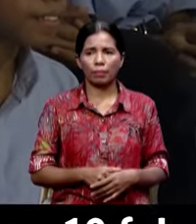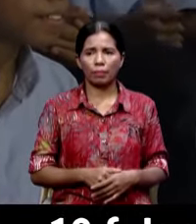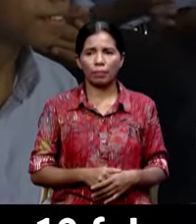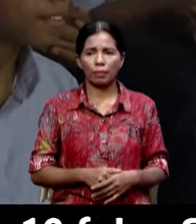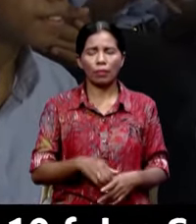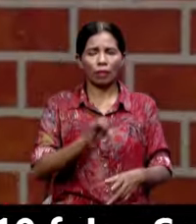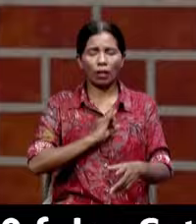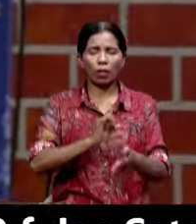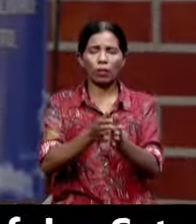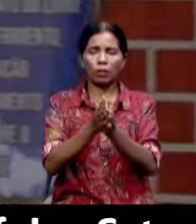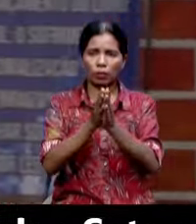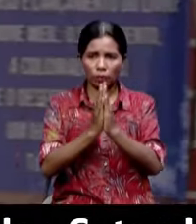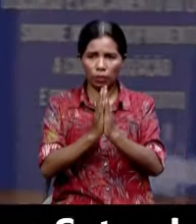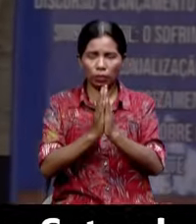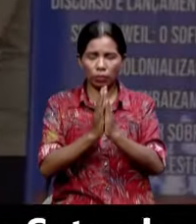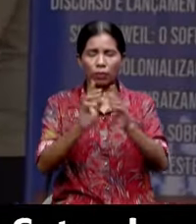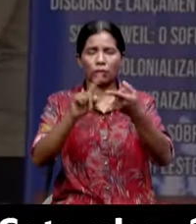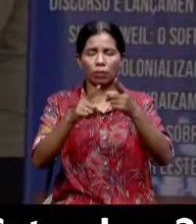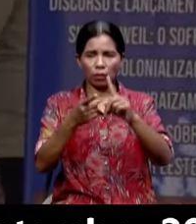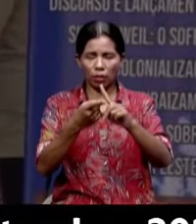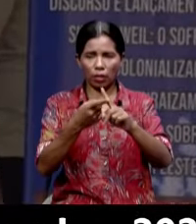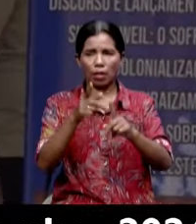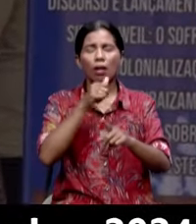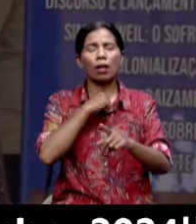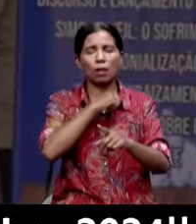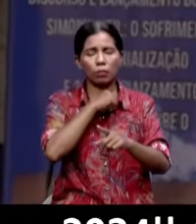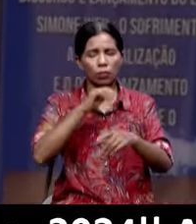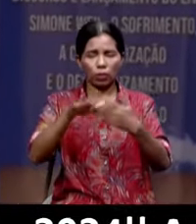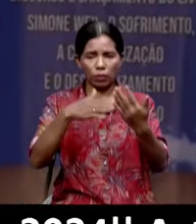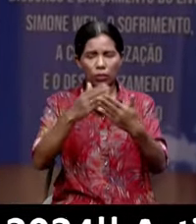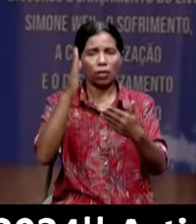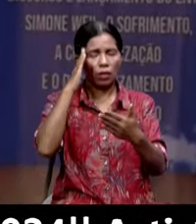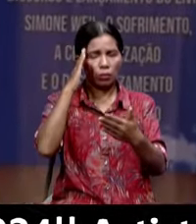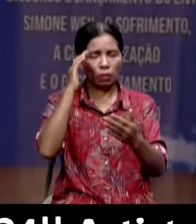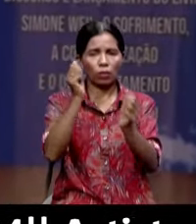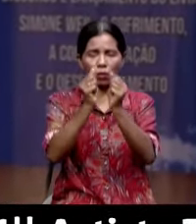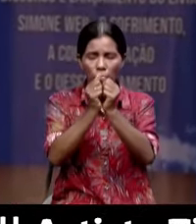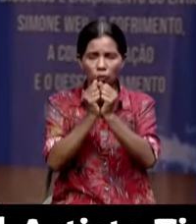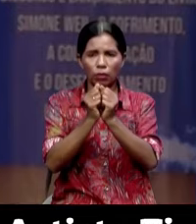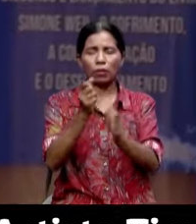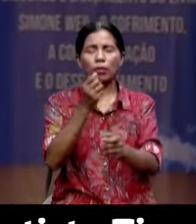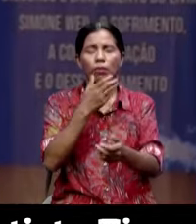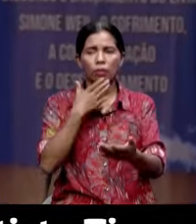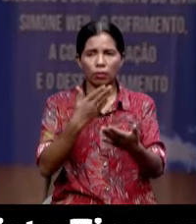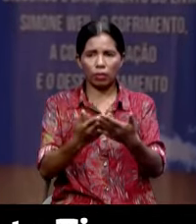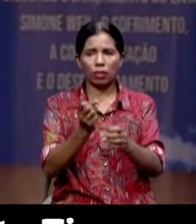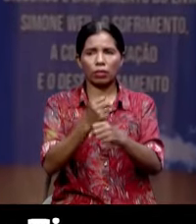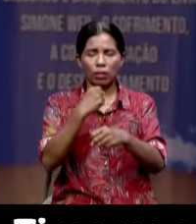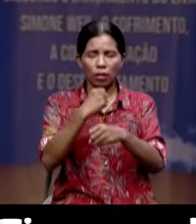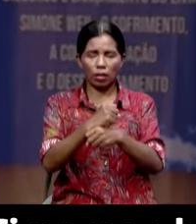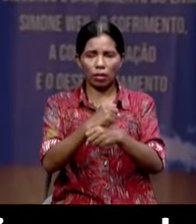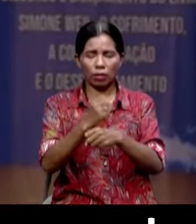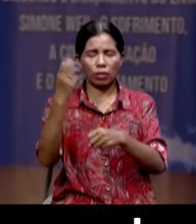a USPA, a Bispo Sira, a tua mãe de dia, a tua aula e a